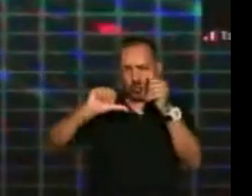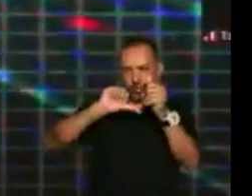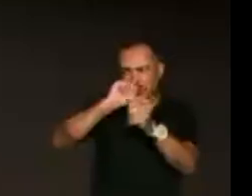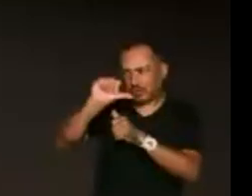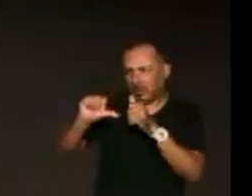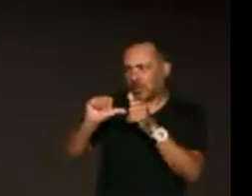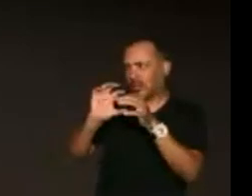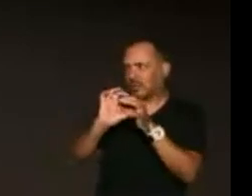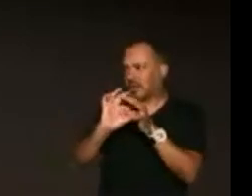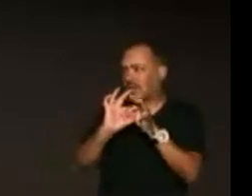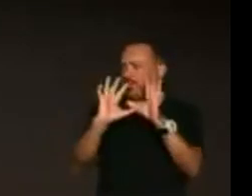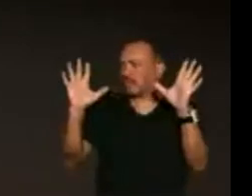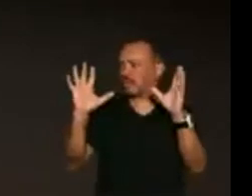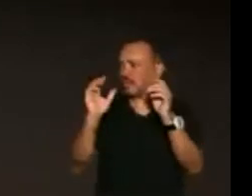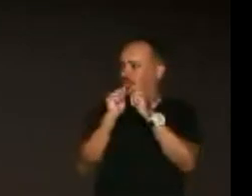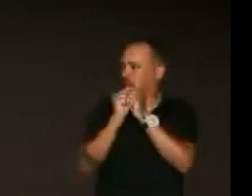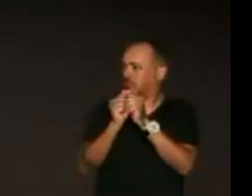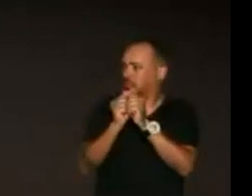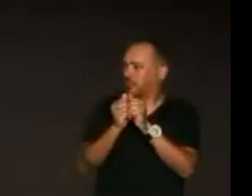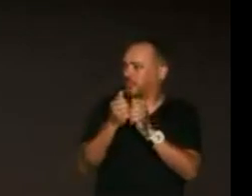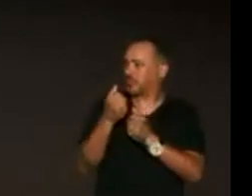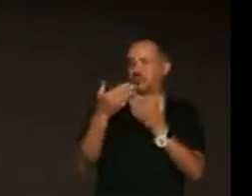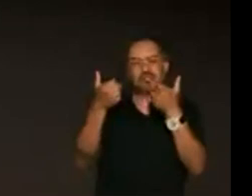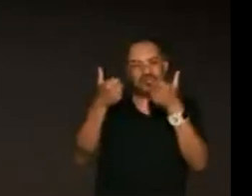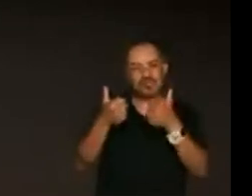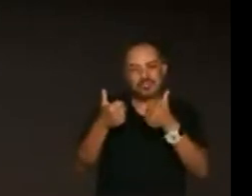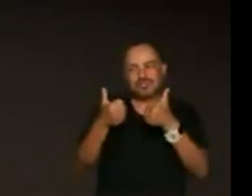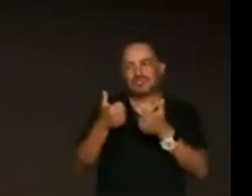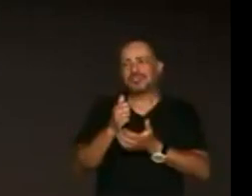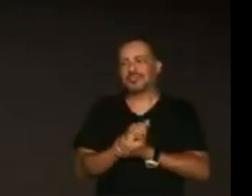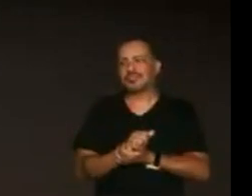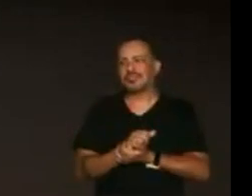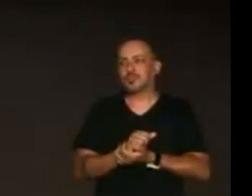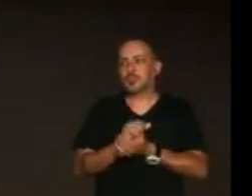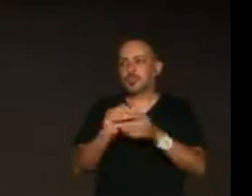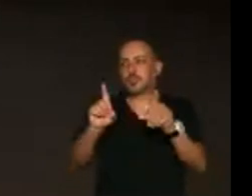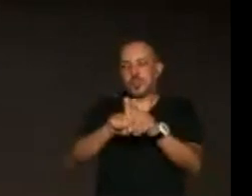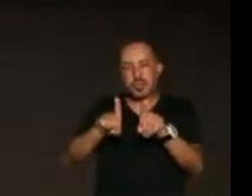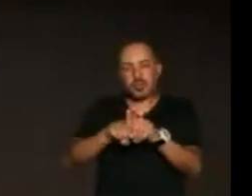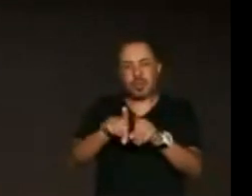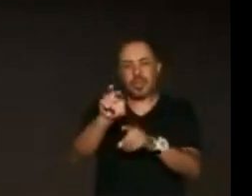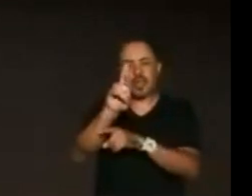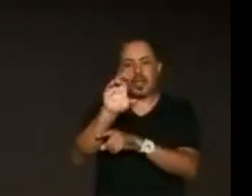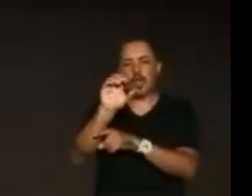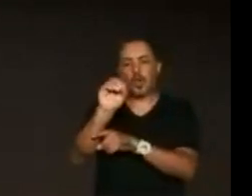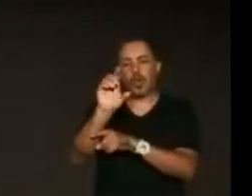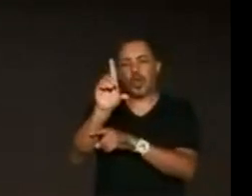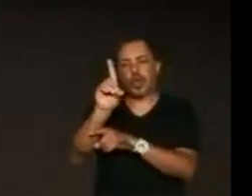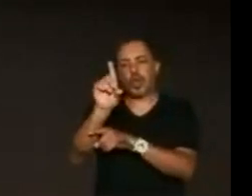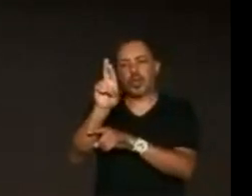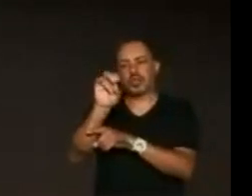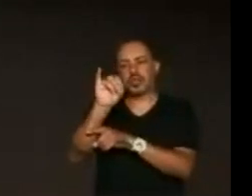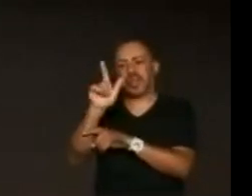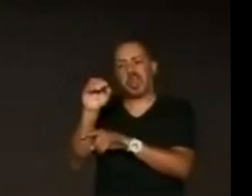você também à vontade. Ah, vocês estão juntos aí. Aí, maravilha. Já ia chamar também o Rodrigo, mas já estão